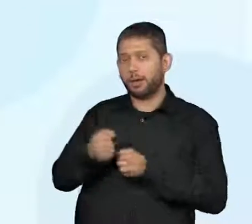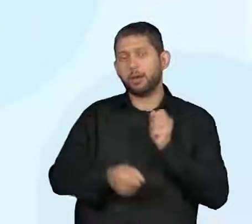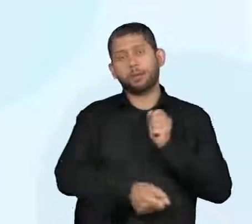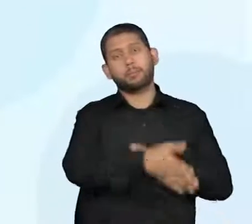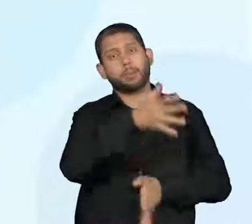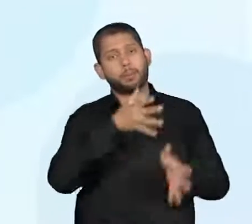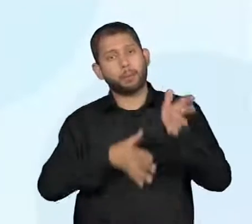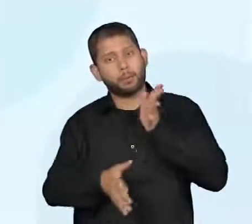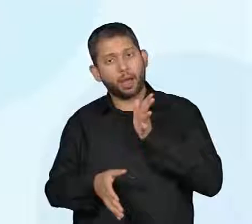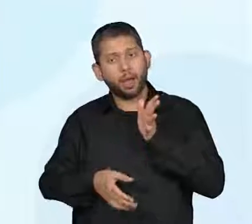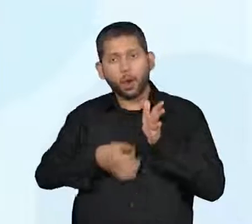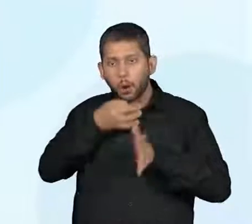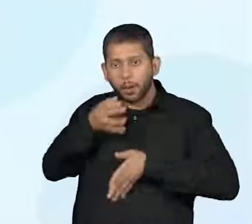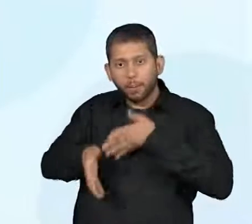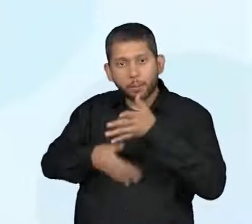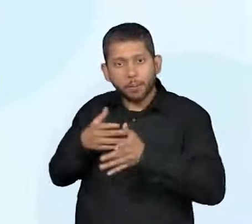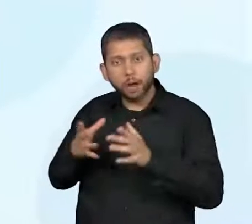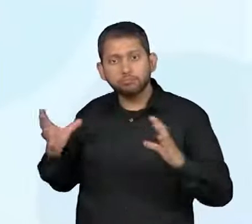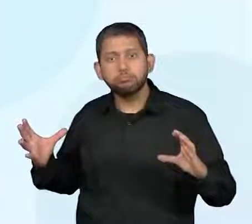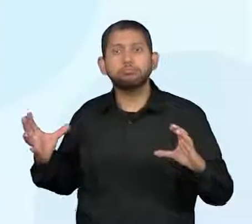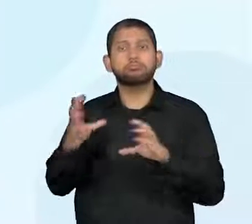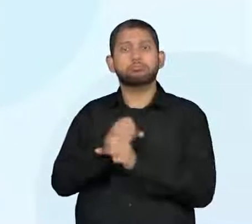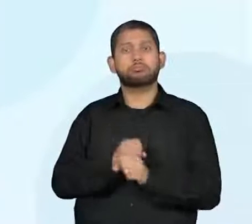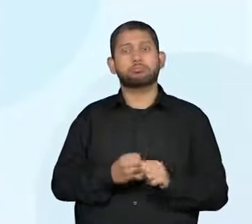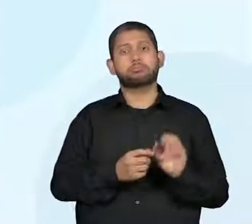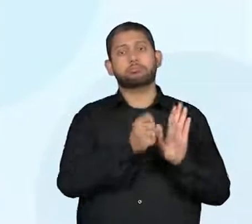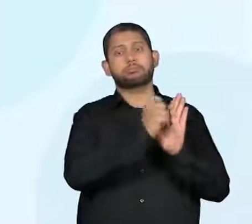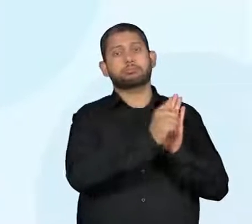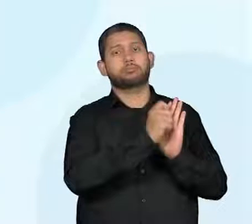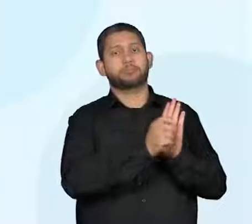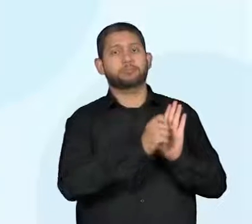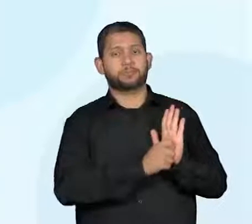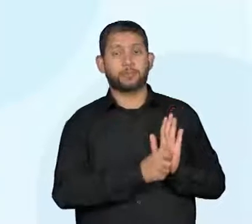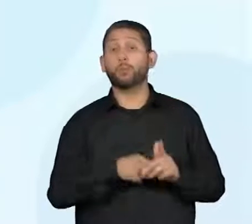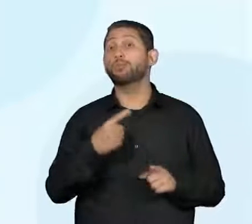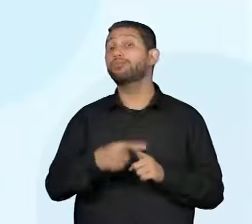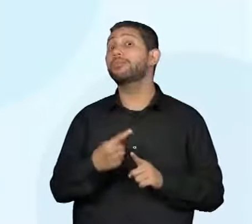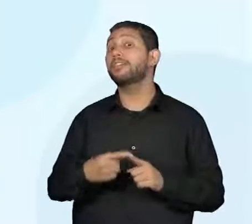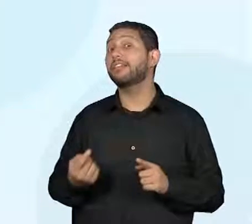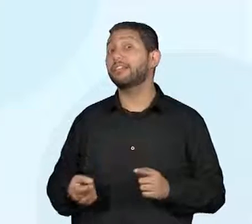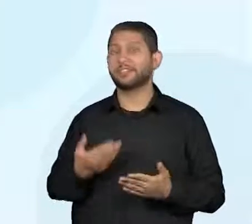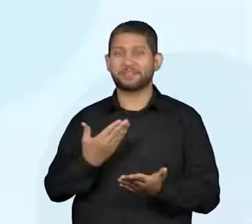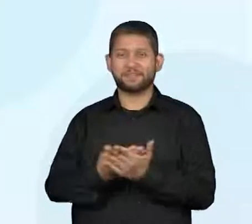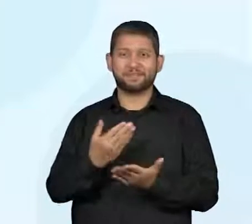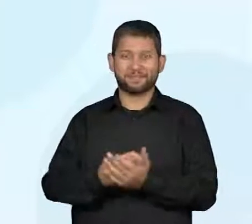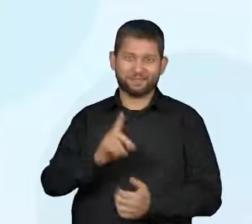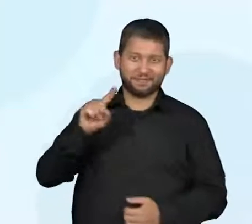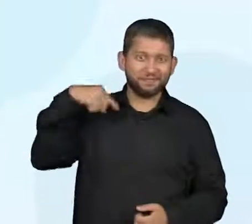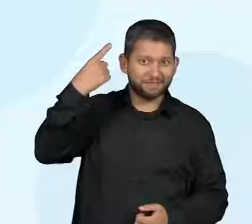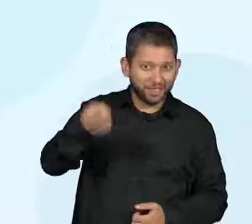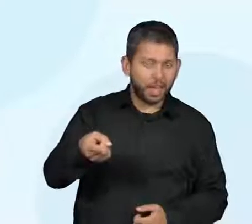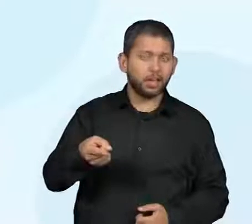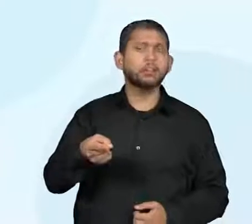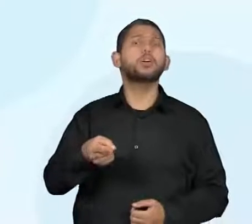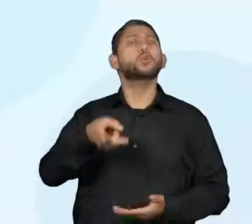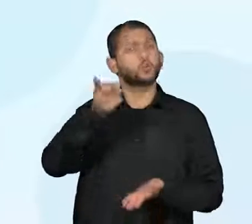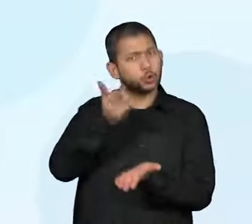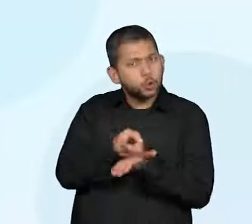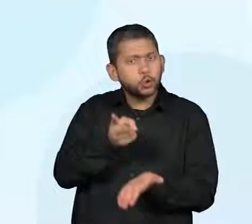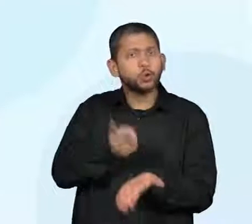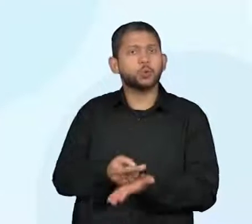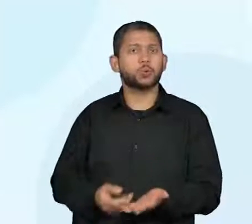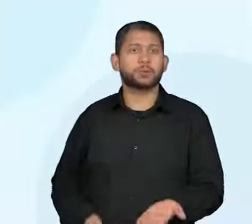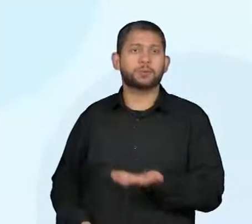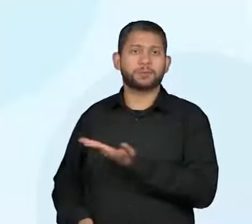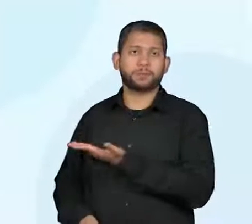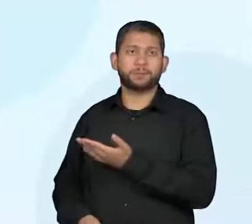as anotações, inclusive nesse quadro aqui. Porque para a próxima aula, nós vamos dar continuidade neste